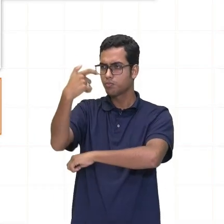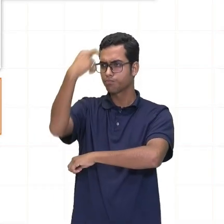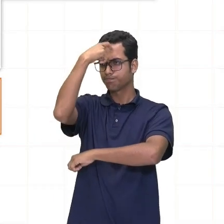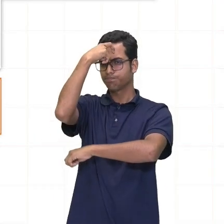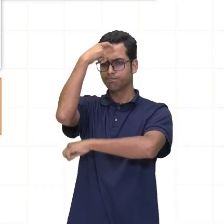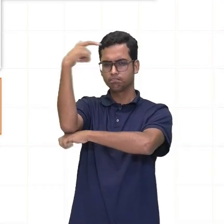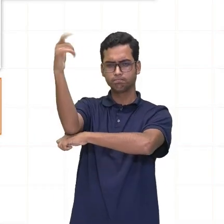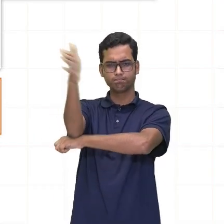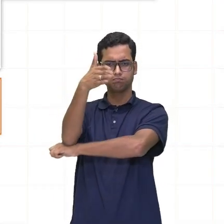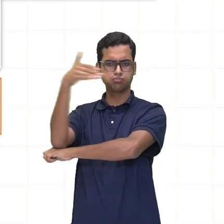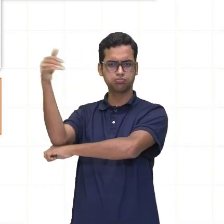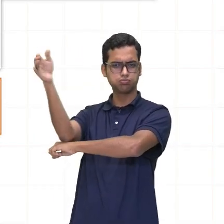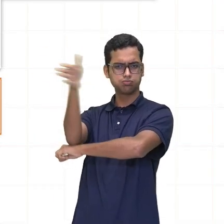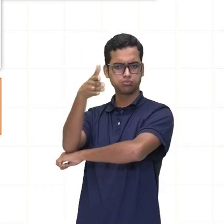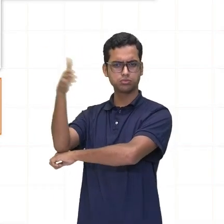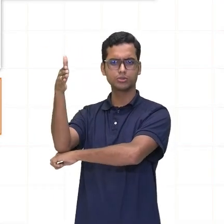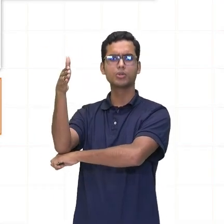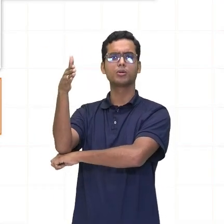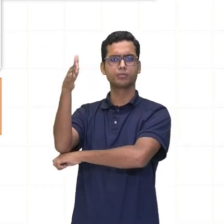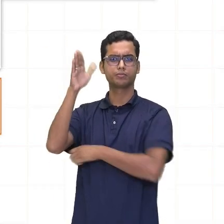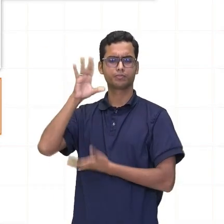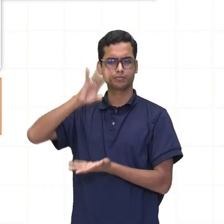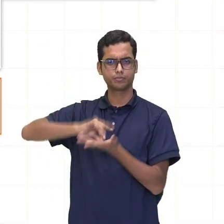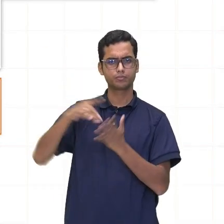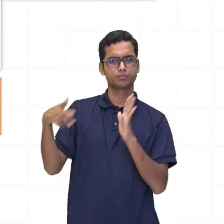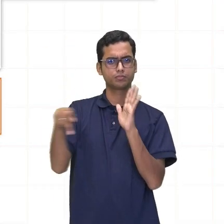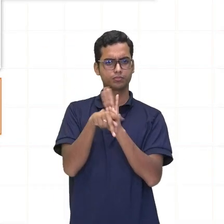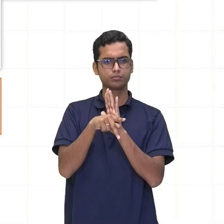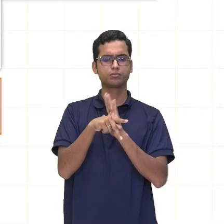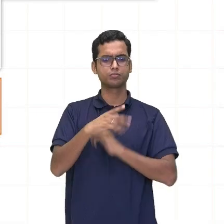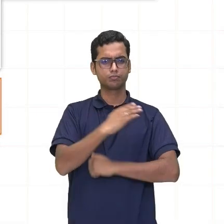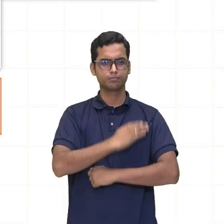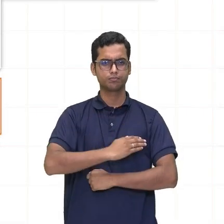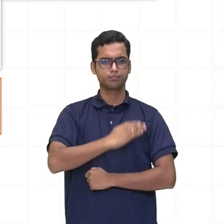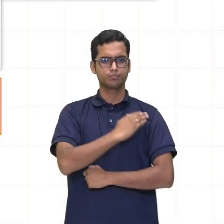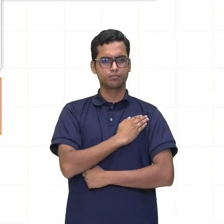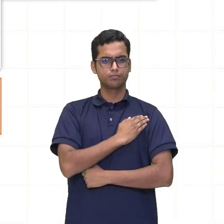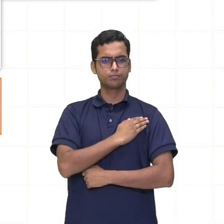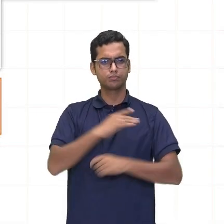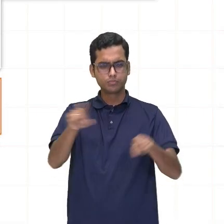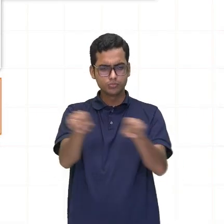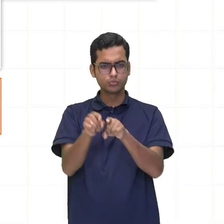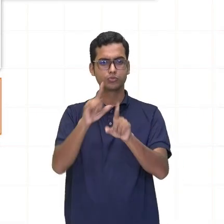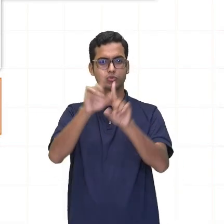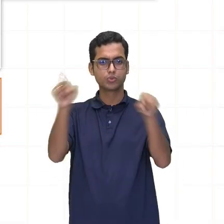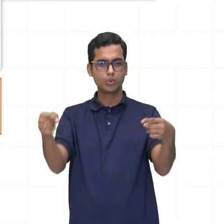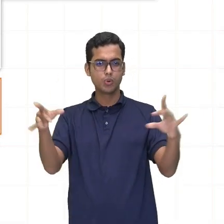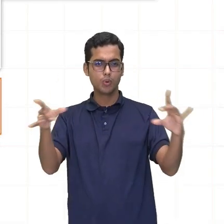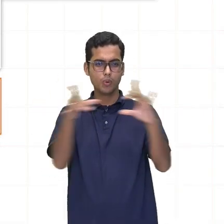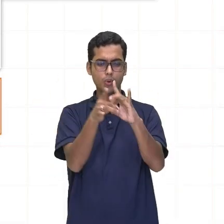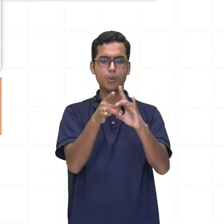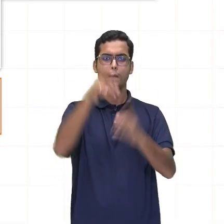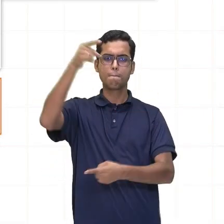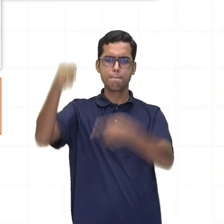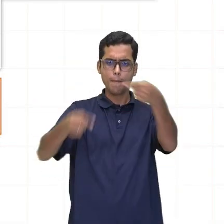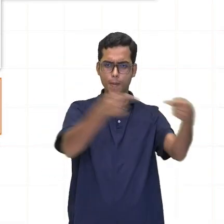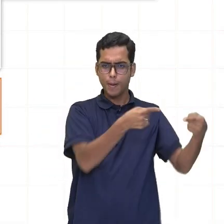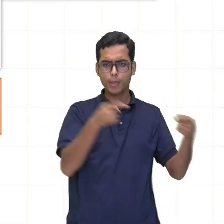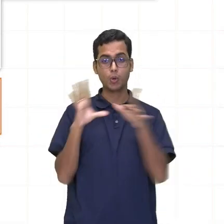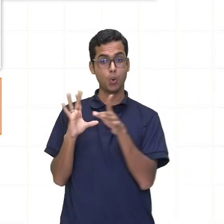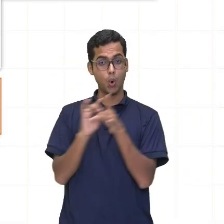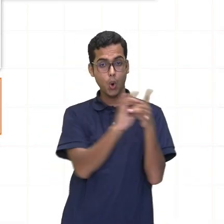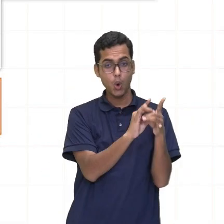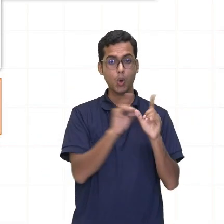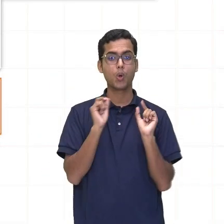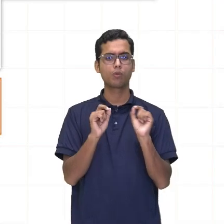nação. Então, isso é o nacionalismo e está relativo à política. E nesse contexto de